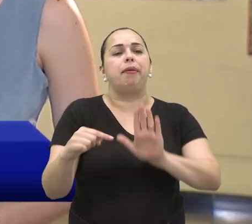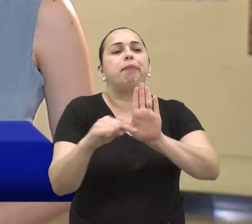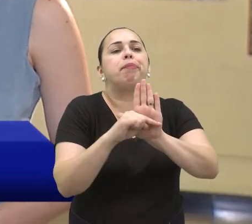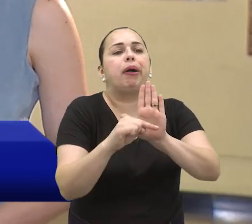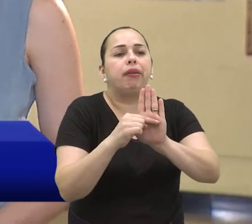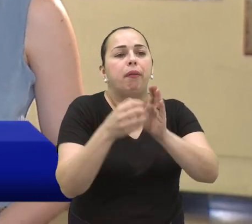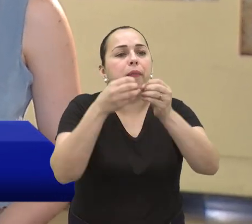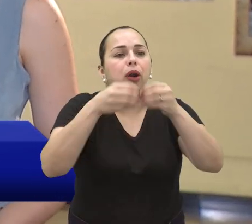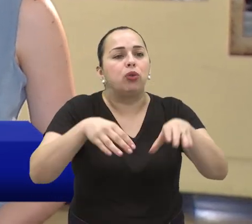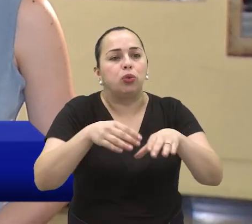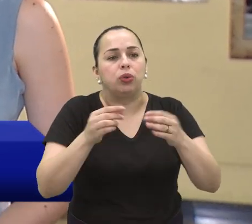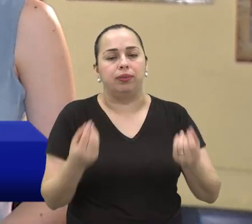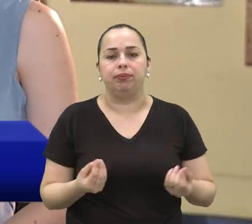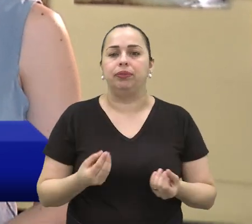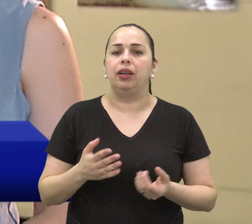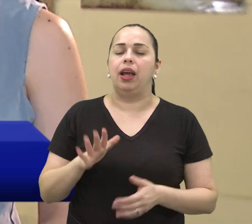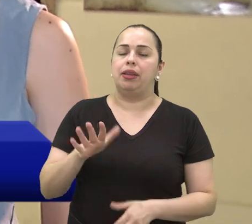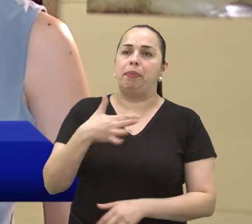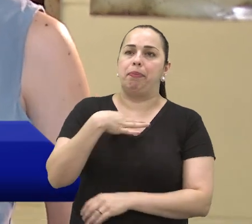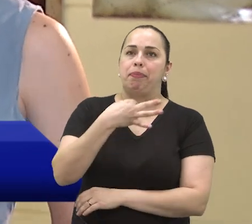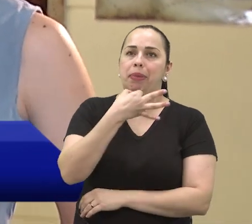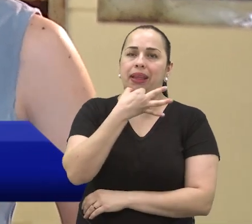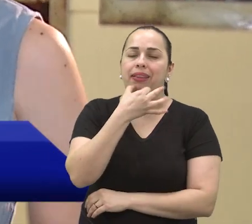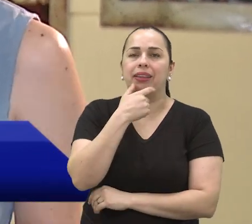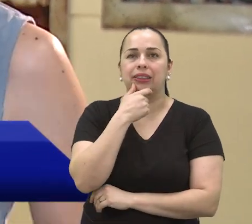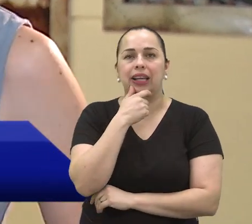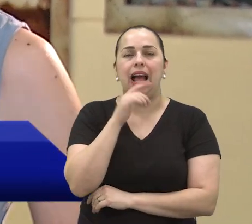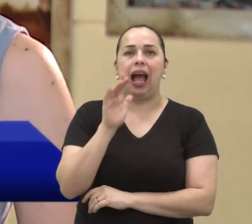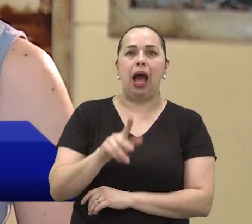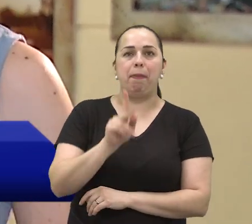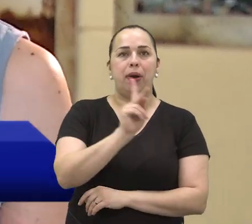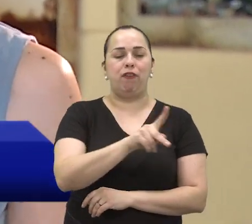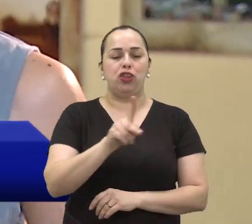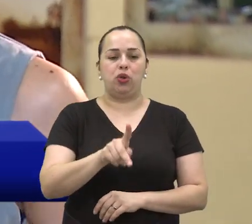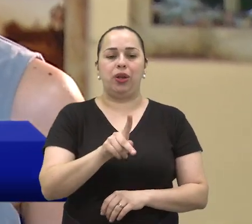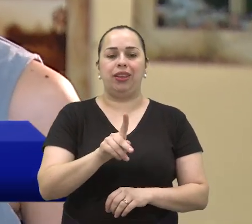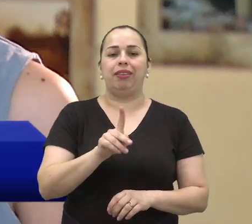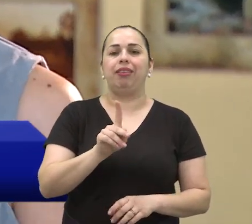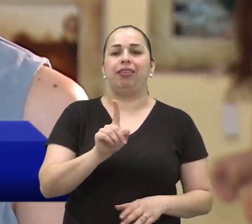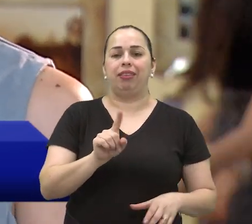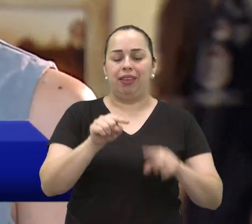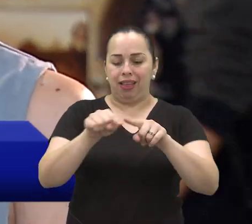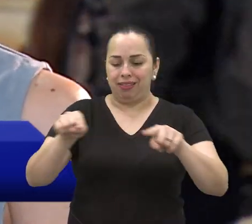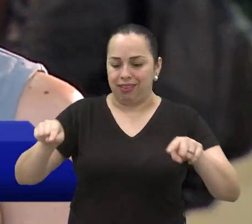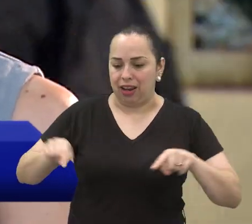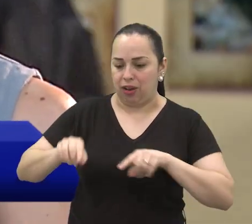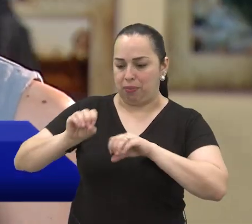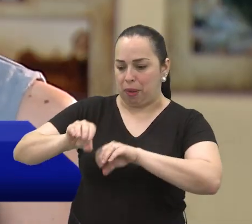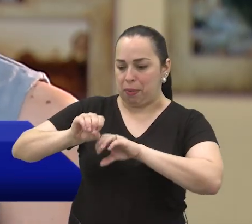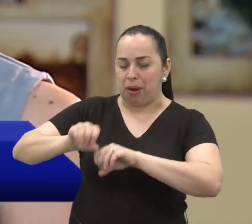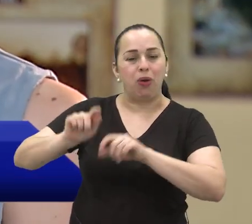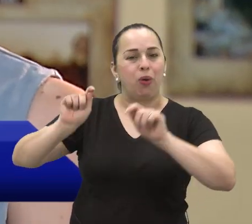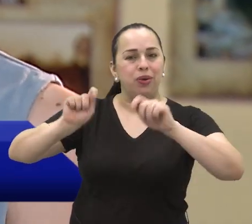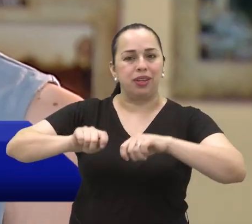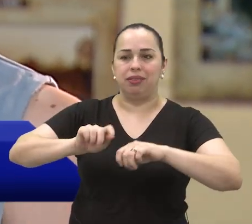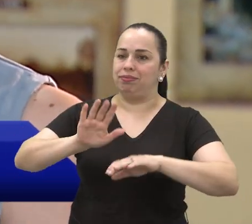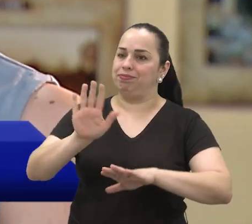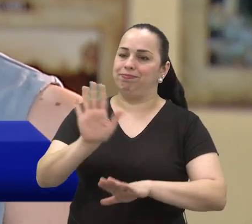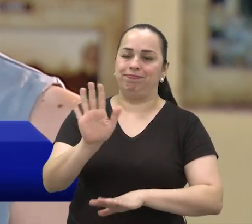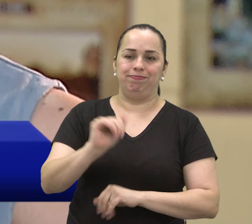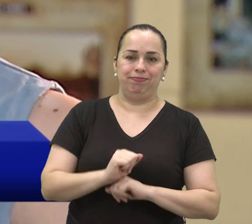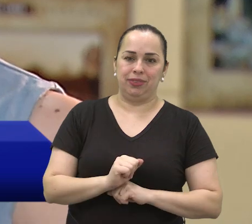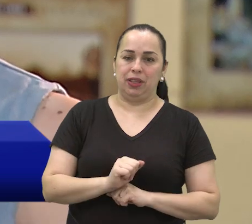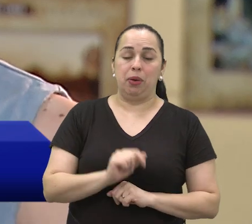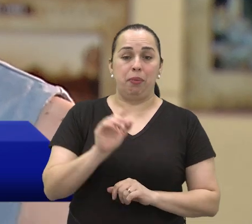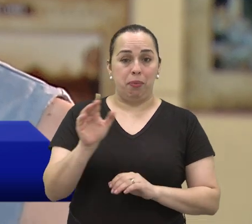negativo para a educação? Às vezes a gente acha que assim, se o professor está na sala de aula, consegue dar aula. Não necessariamente, né? Porque se a gente sabe que